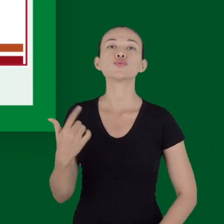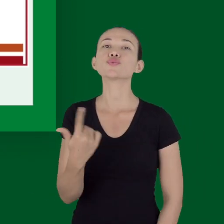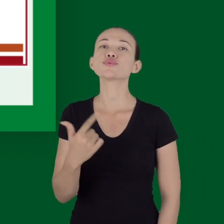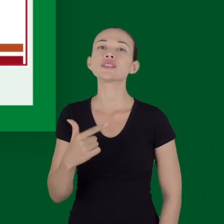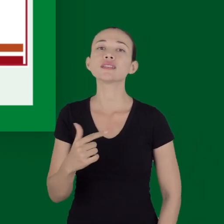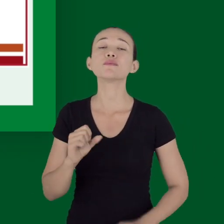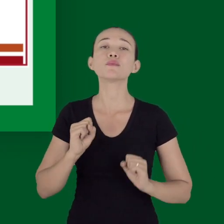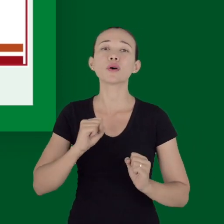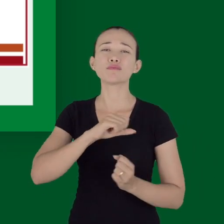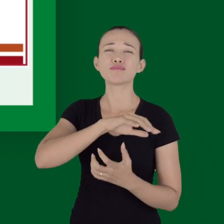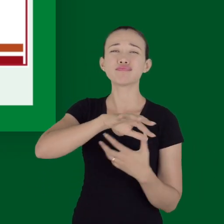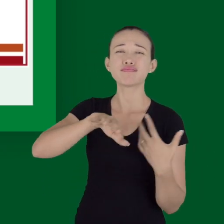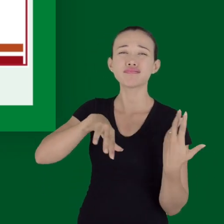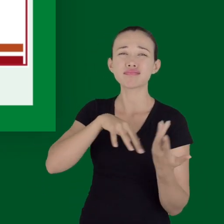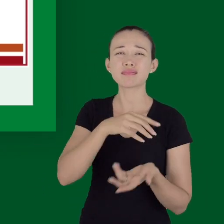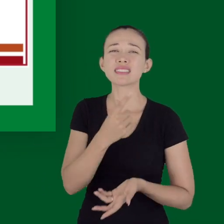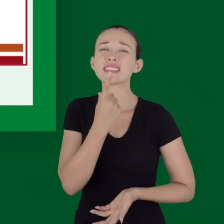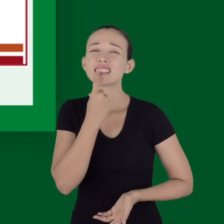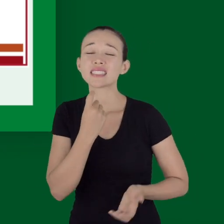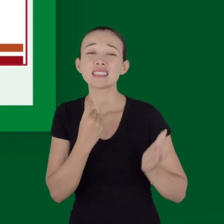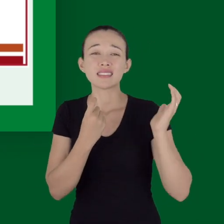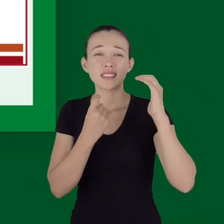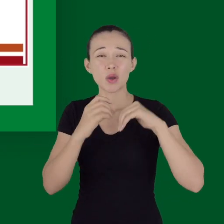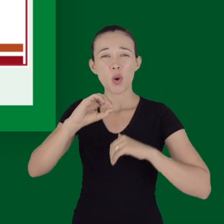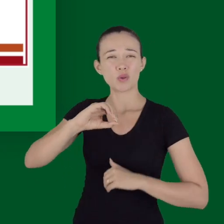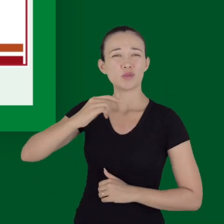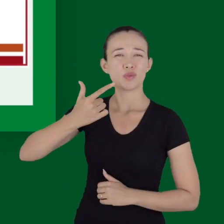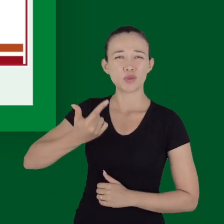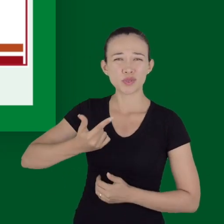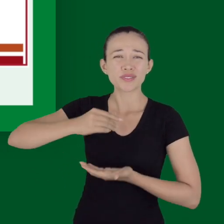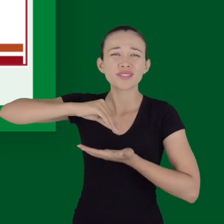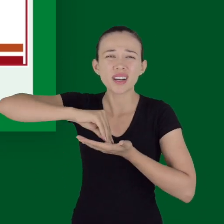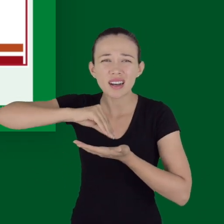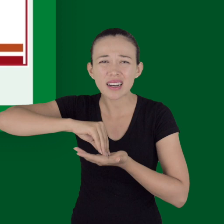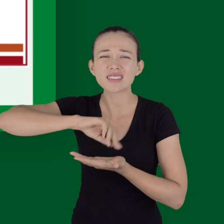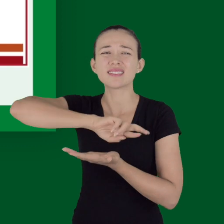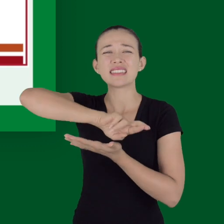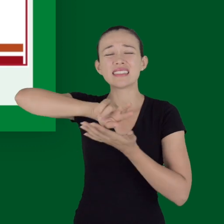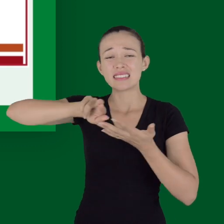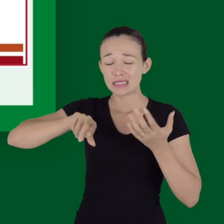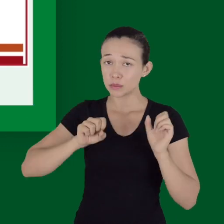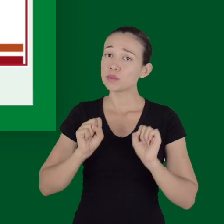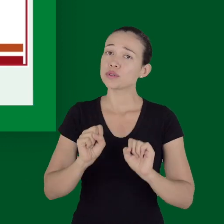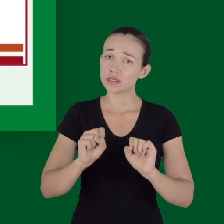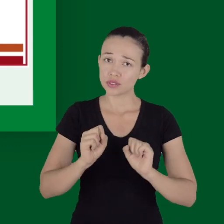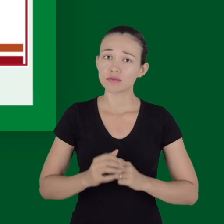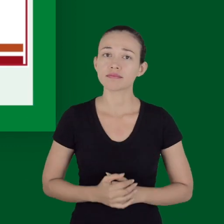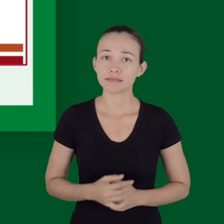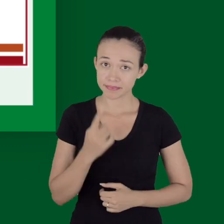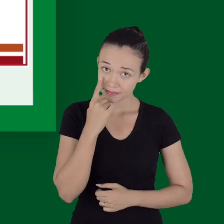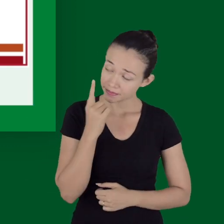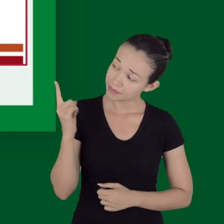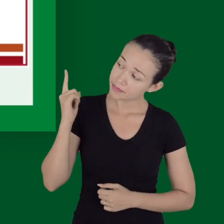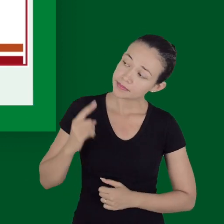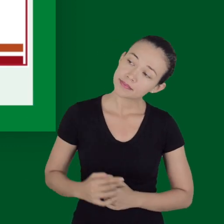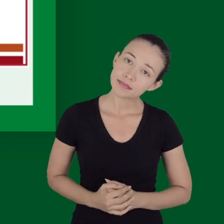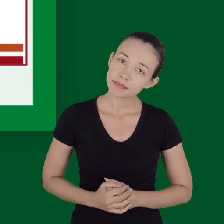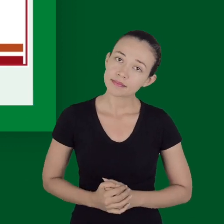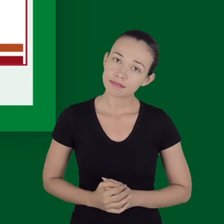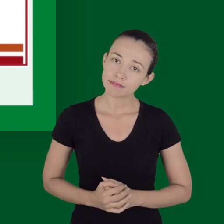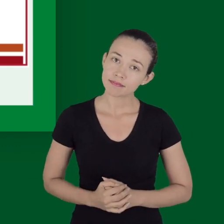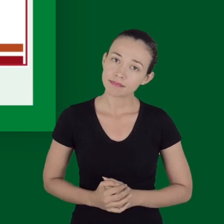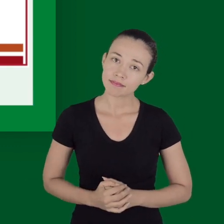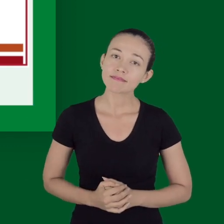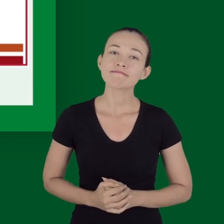bater efetivamente. Então, isso pode gerar síncope, pode gerar hipóxia e muitos outros sintomas,